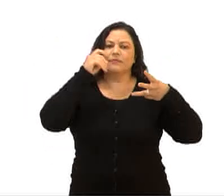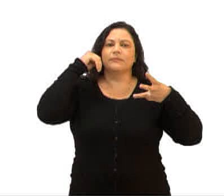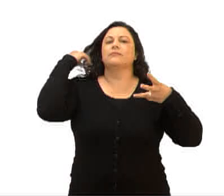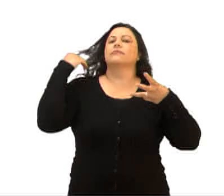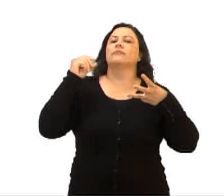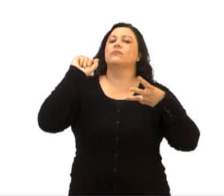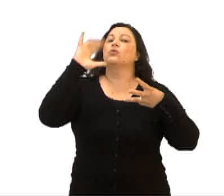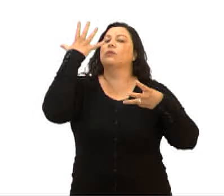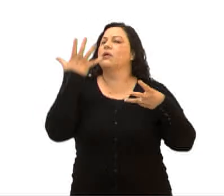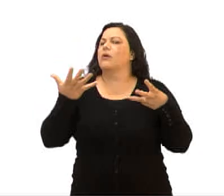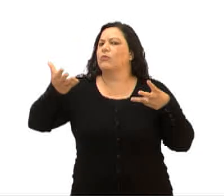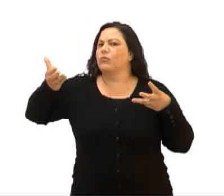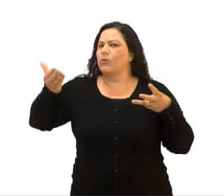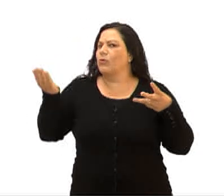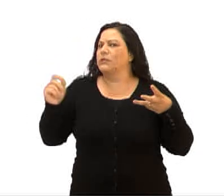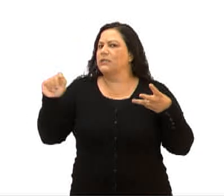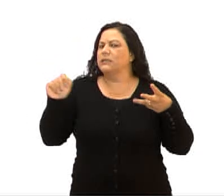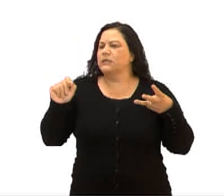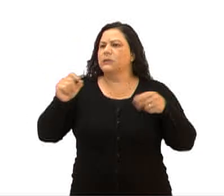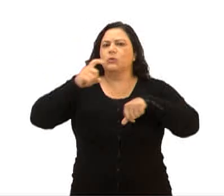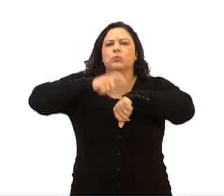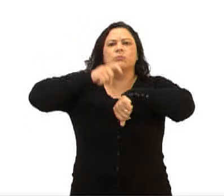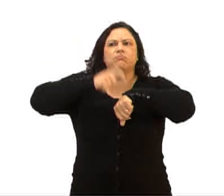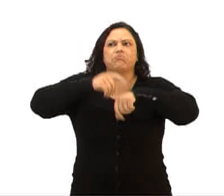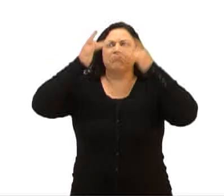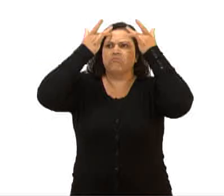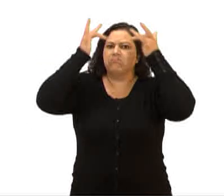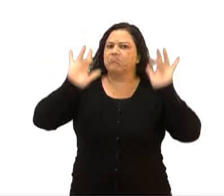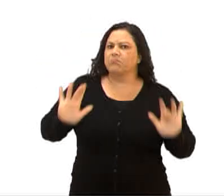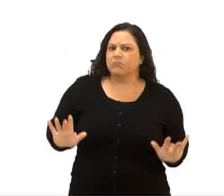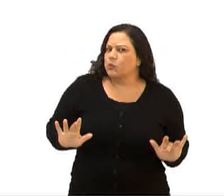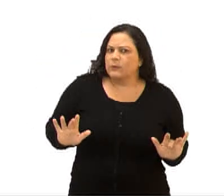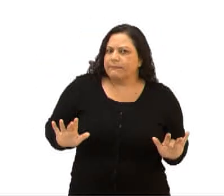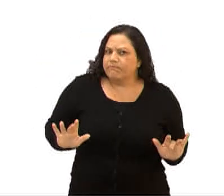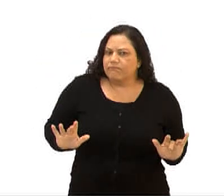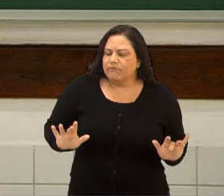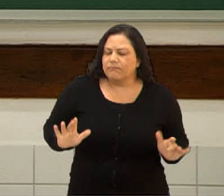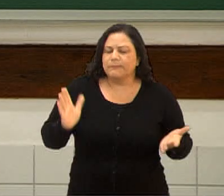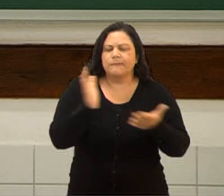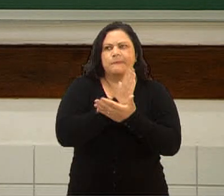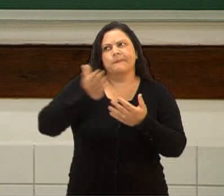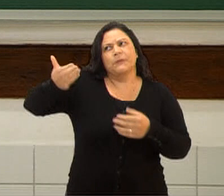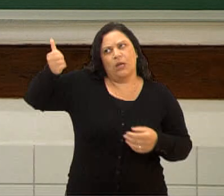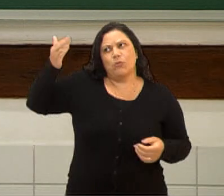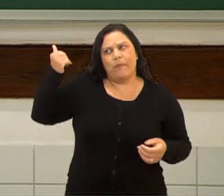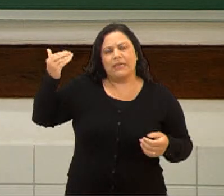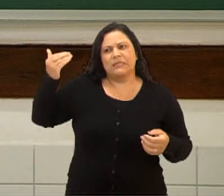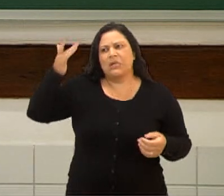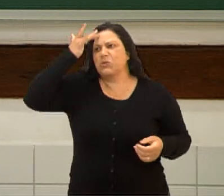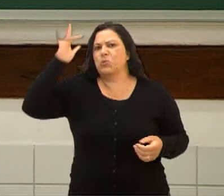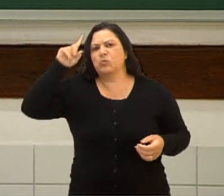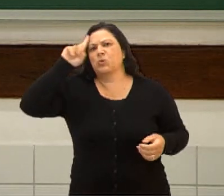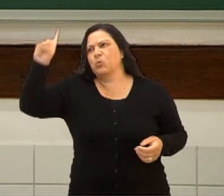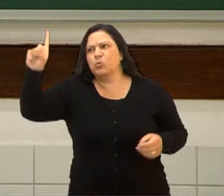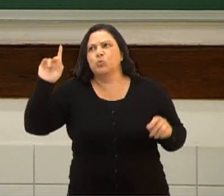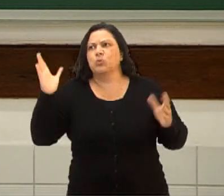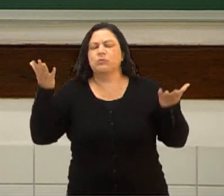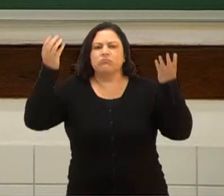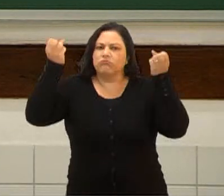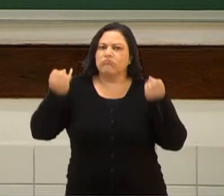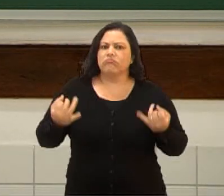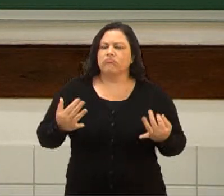que aconteceram em um tempo indeterminado no passado, eu não sei dizer quando foi, não me interessa dizer quando